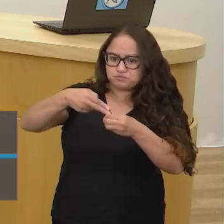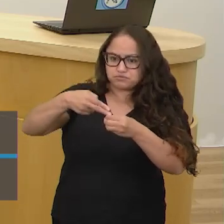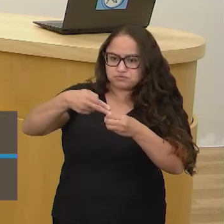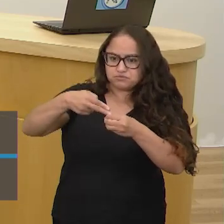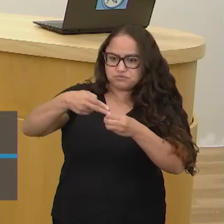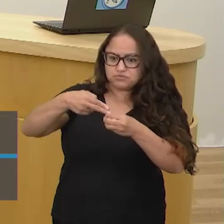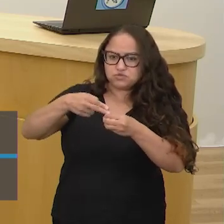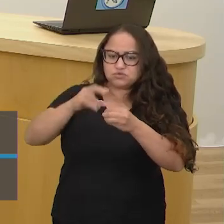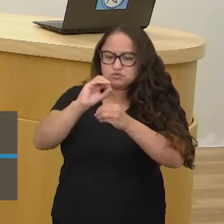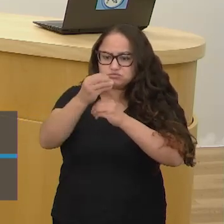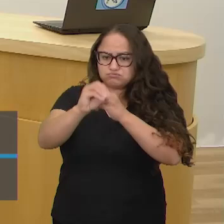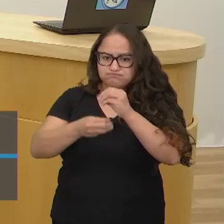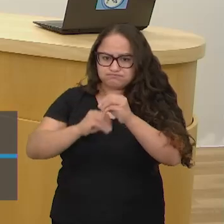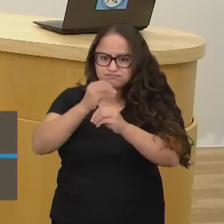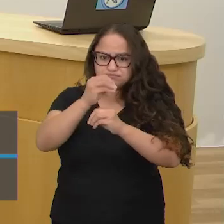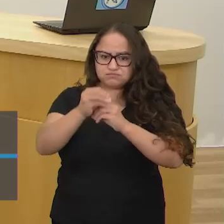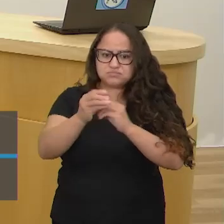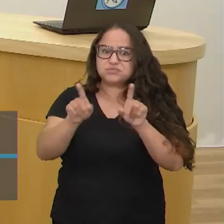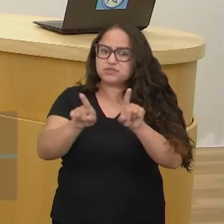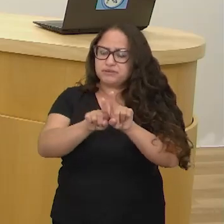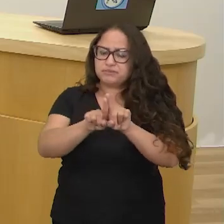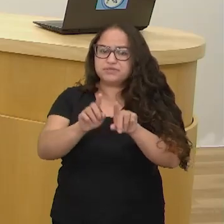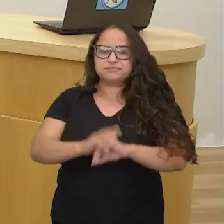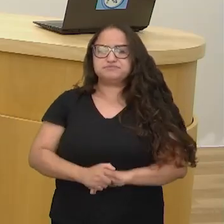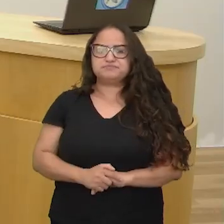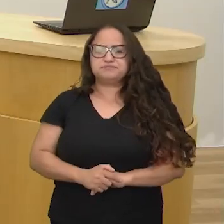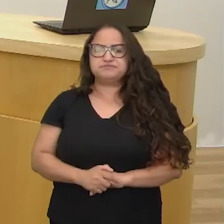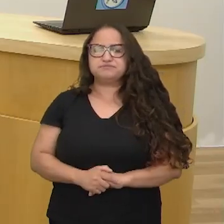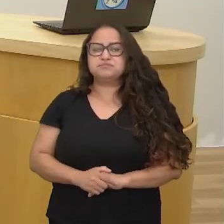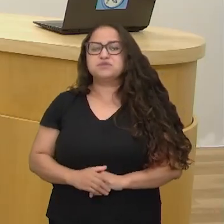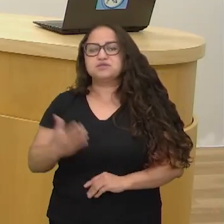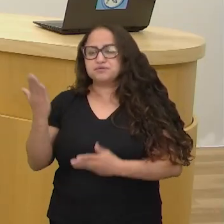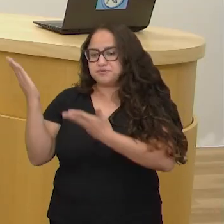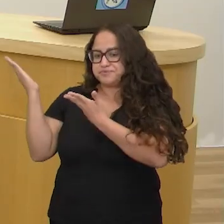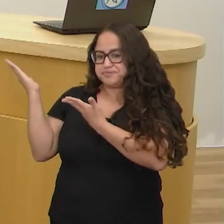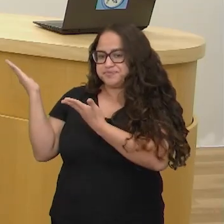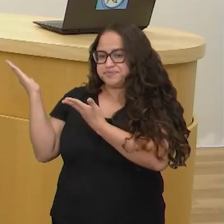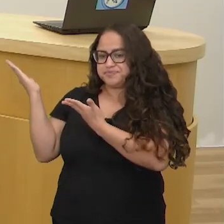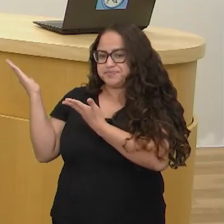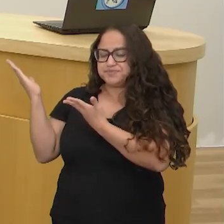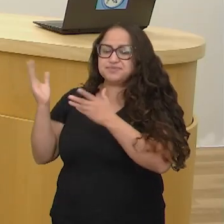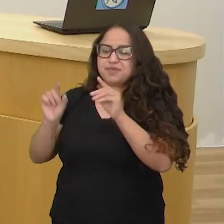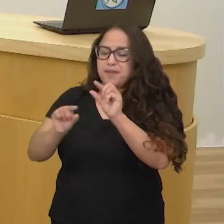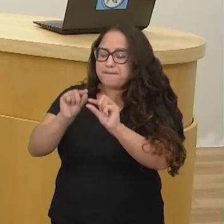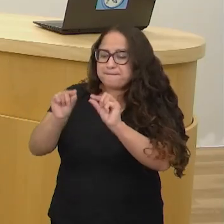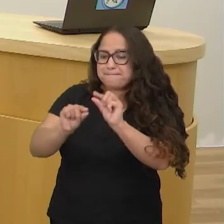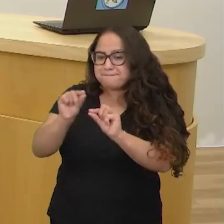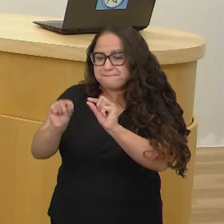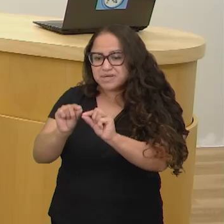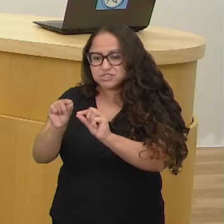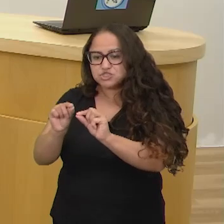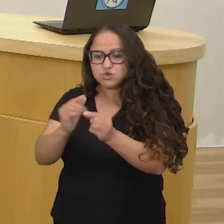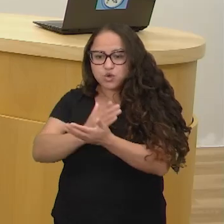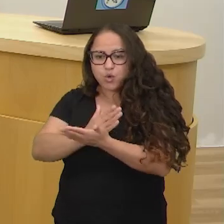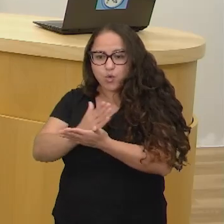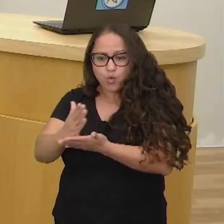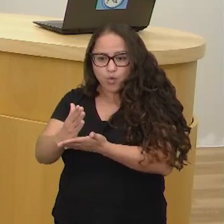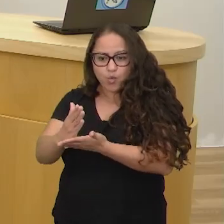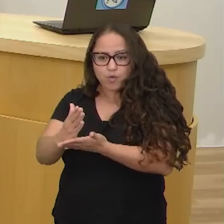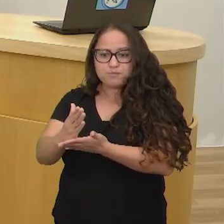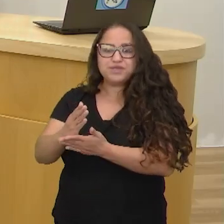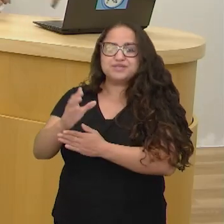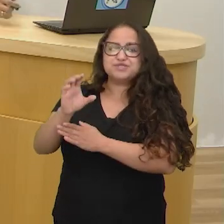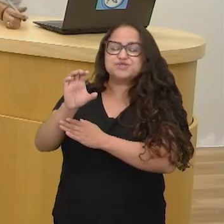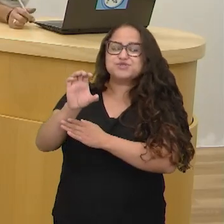pouquinho a questão da estabilidade do núcleo atômico. Então vou estar para vocês aí, partículas elementares, uma introdução. Vamos ver